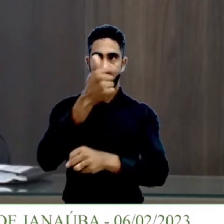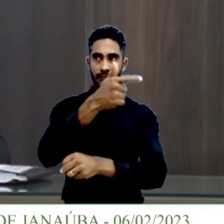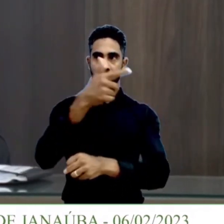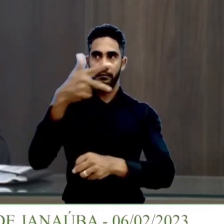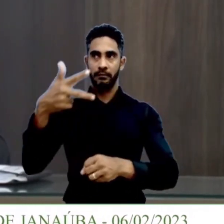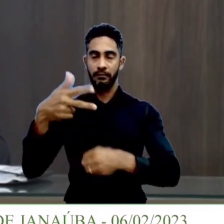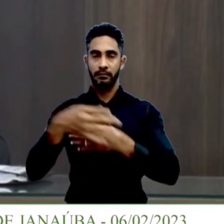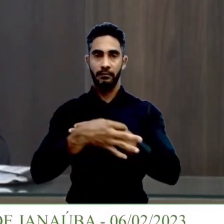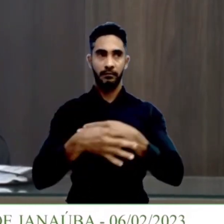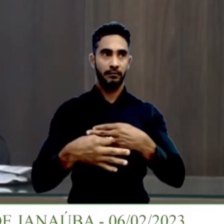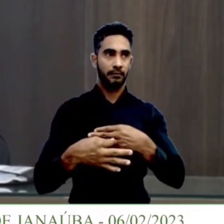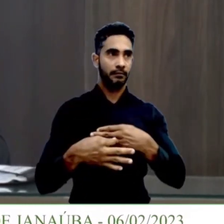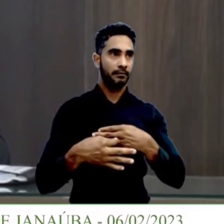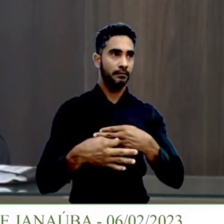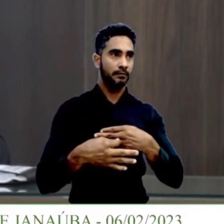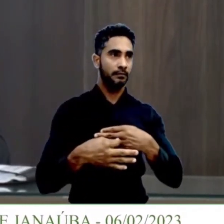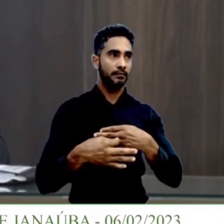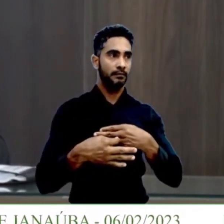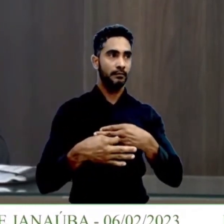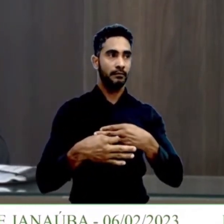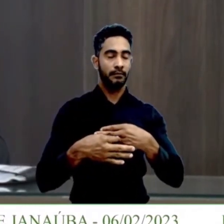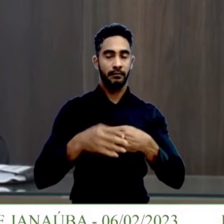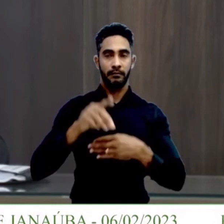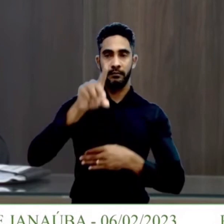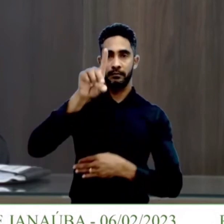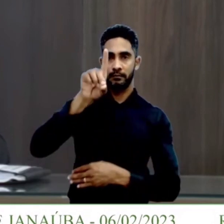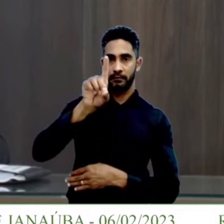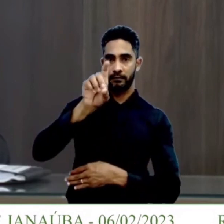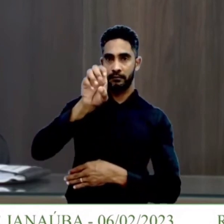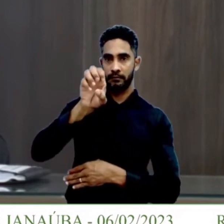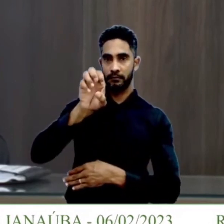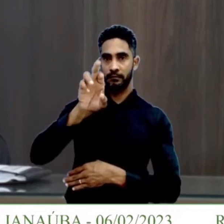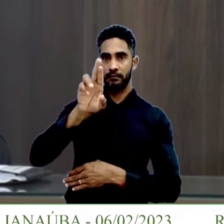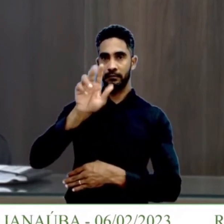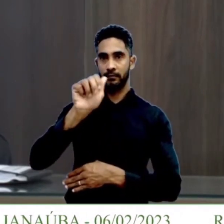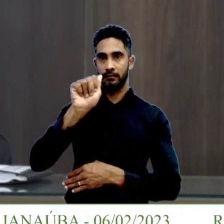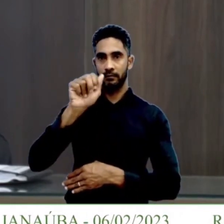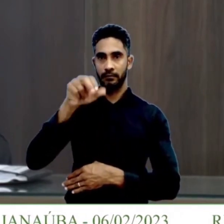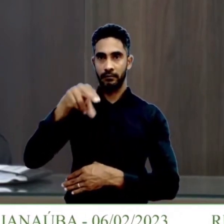004/2023, de autoria Cabo Derlan Miranda, vereador.